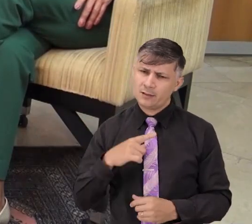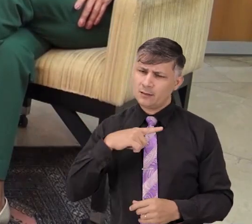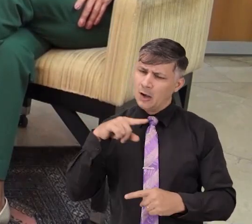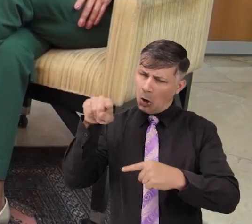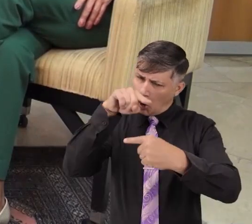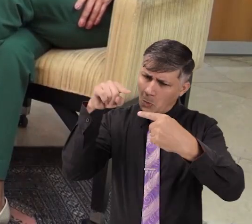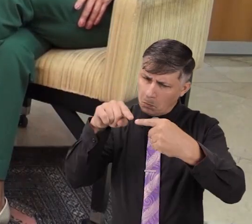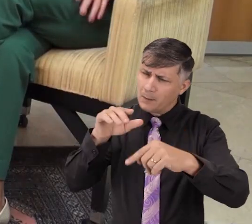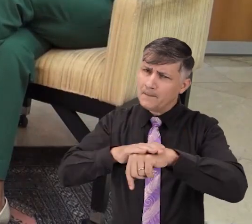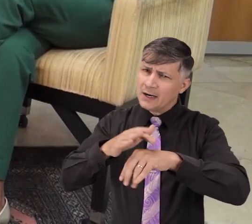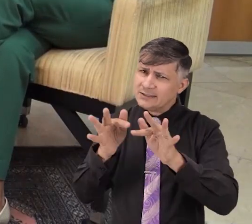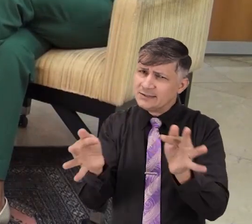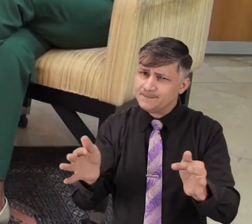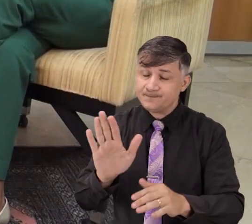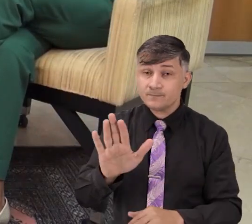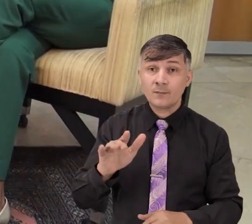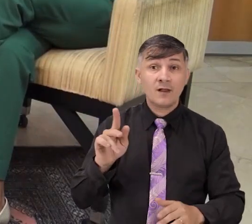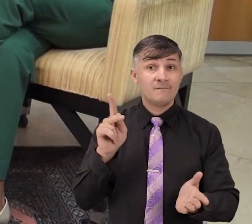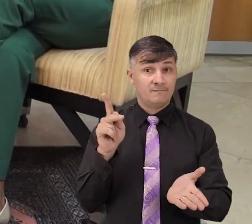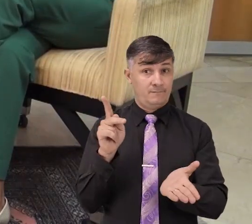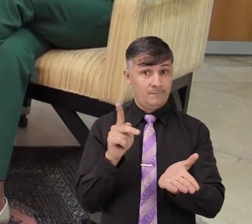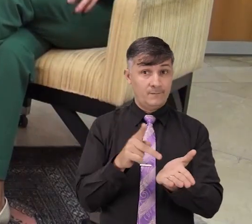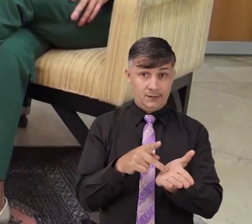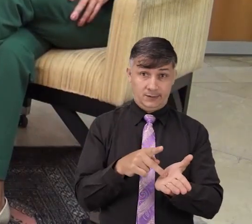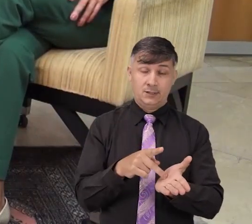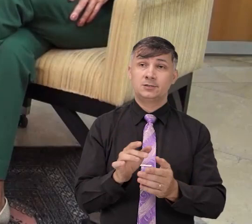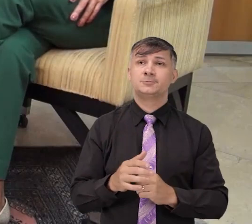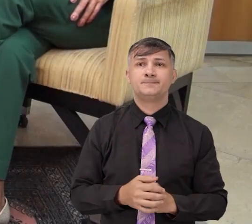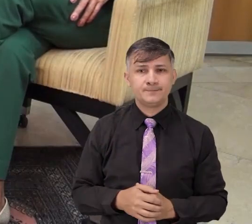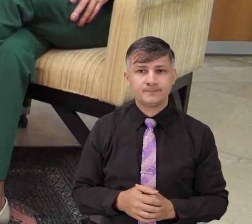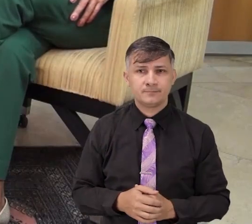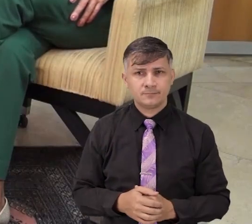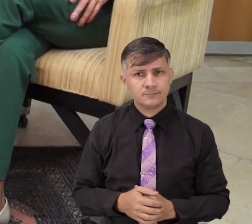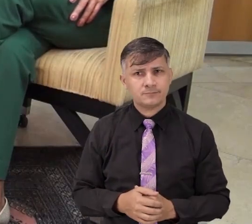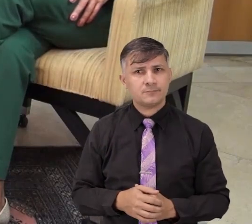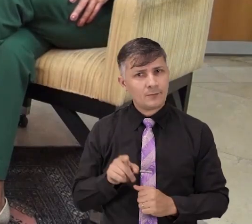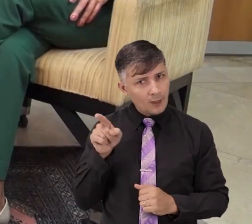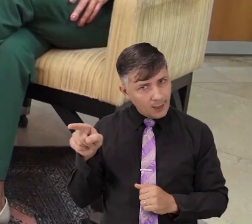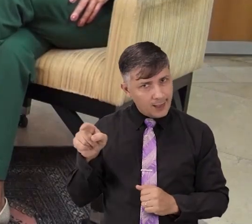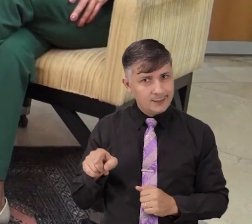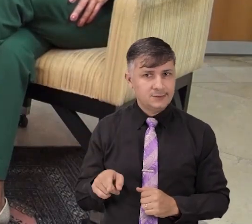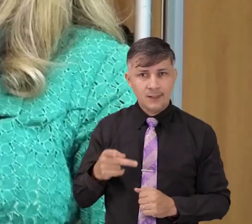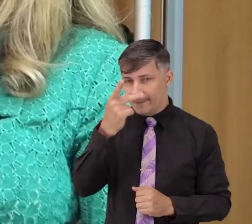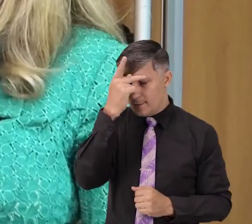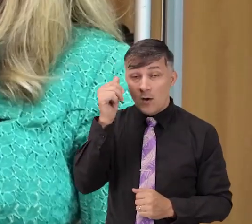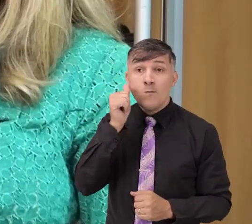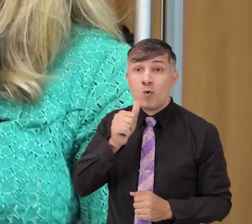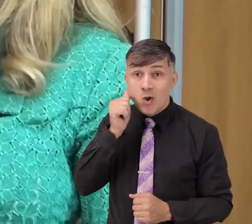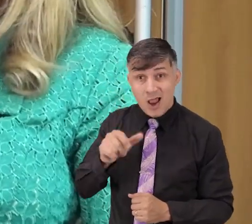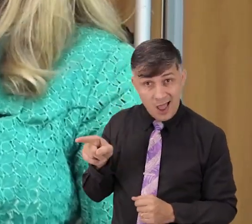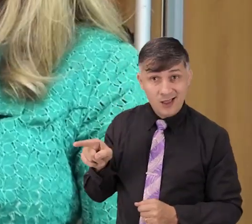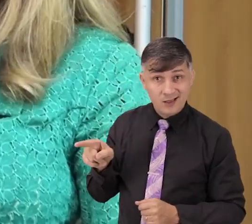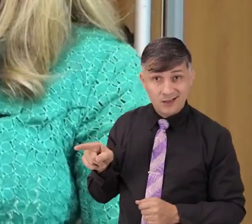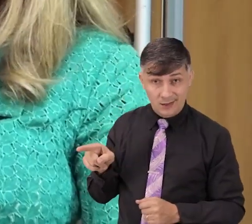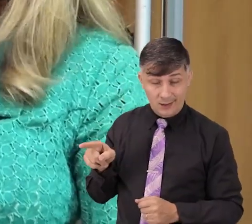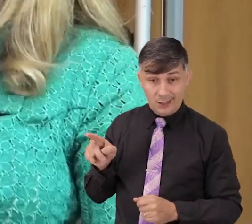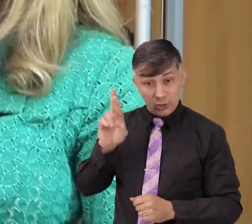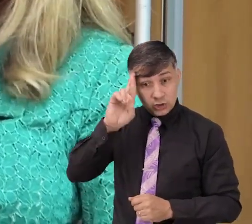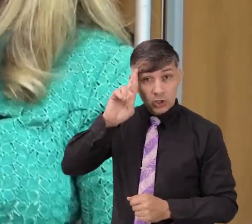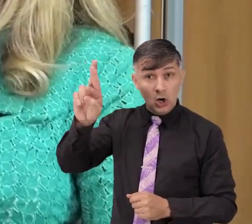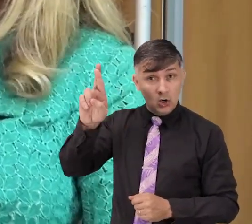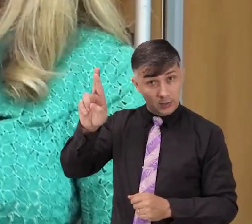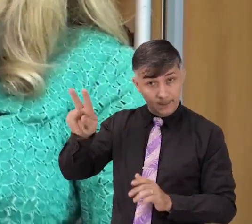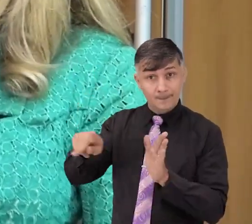realmente essas pessoas, essas mulheres, né, elas têm uma dificuldade enorme inclusive